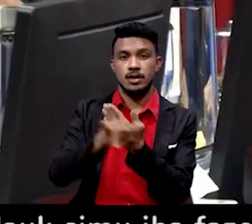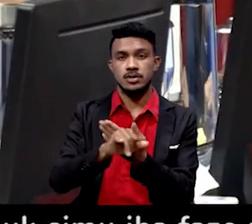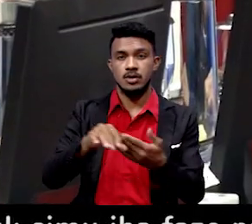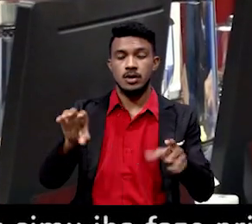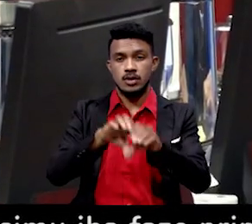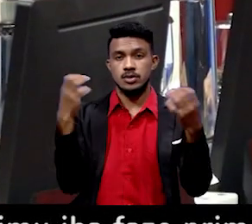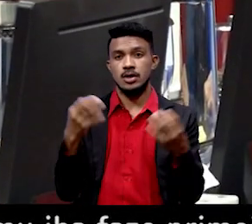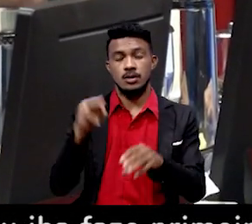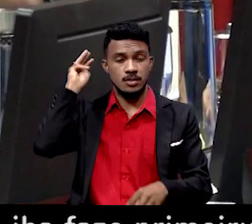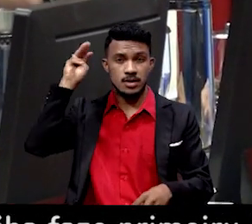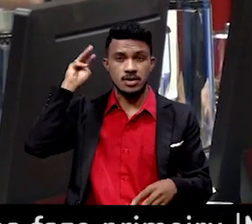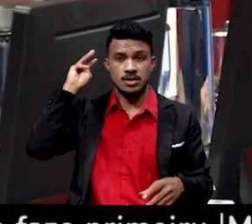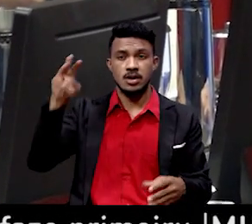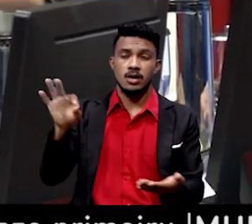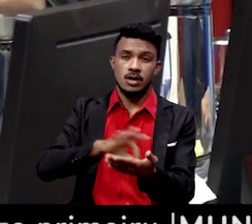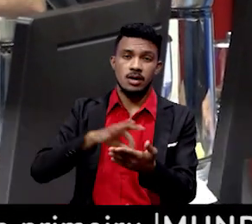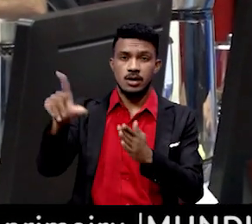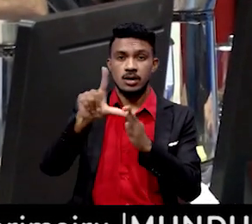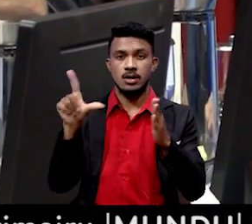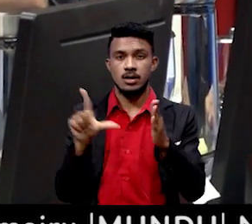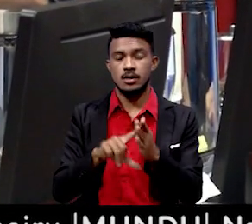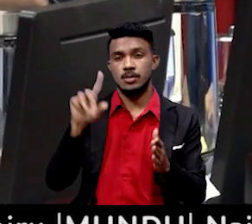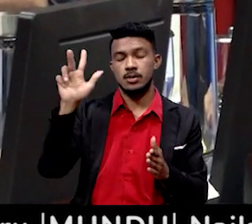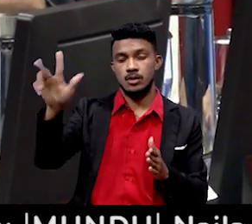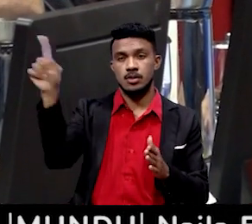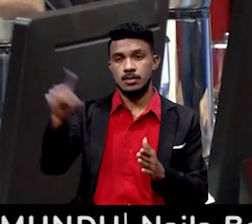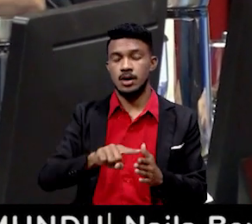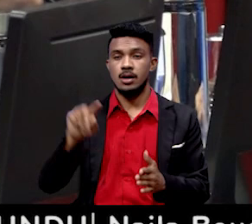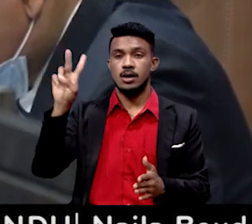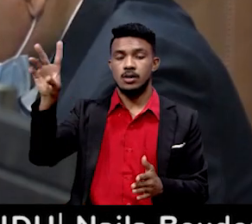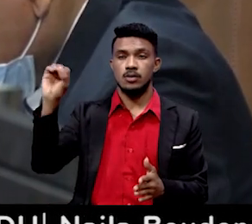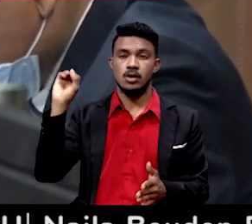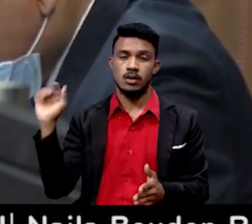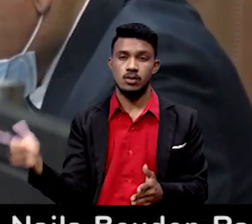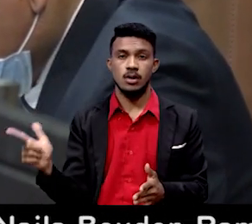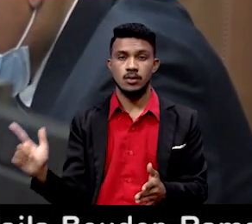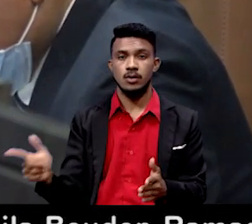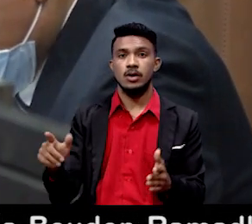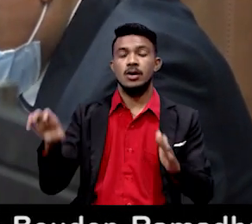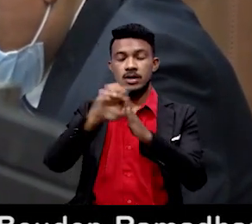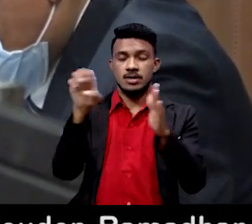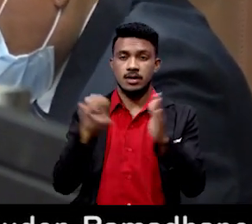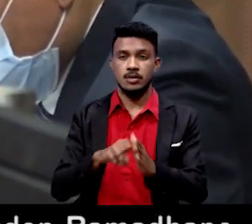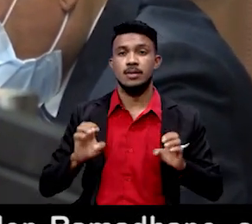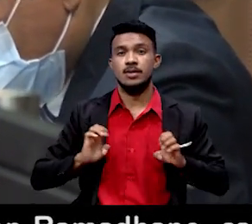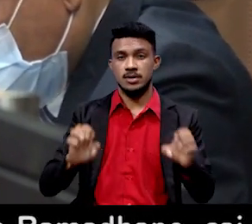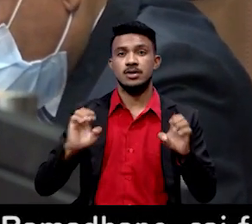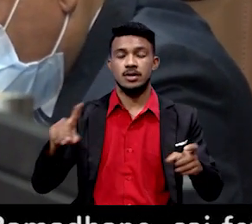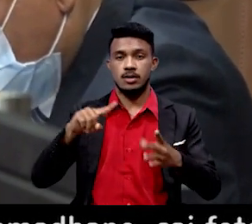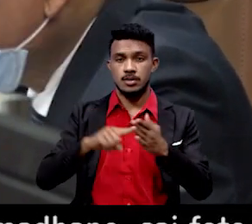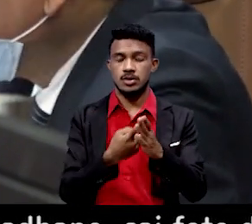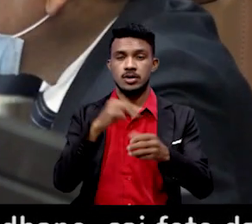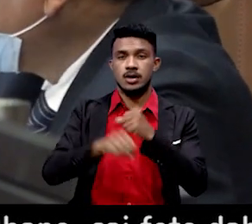decreto governo número Tolo Barra Rihonruaru Anulo, com detalhe quando vai conteúdo estar em emergência, a Rússia Tina Rihonruaru